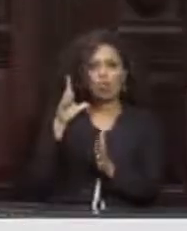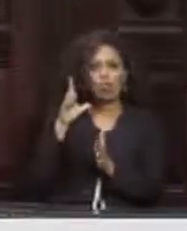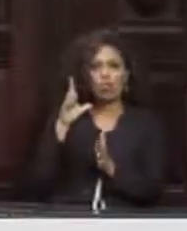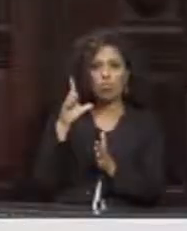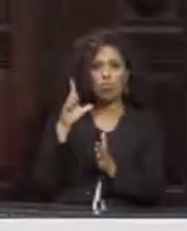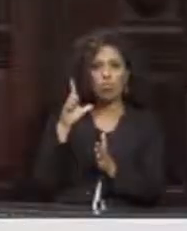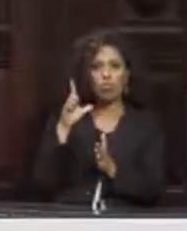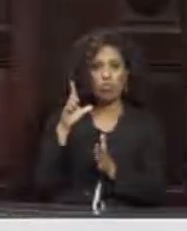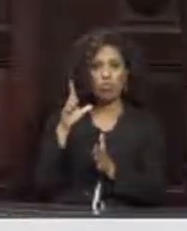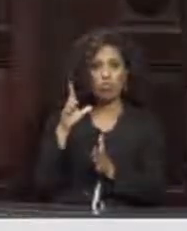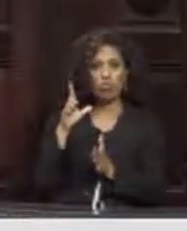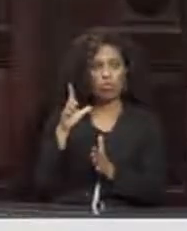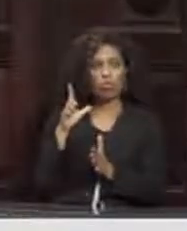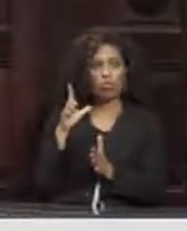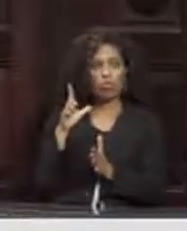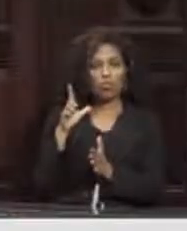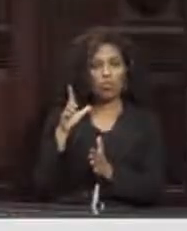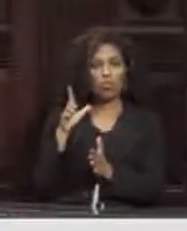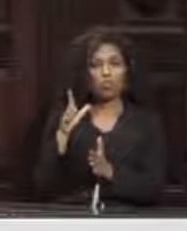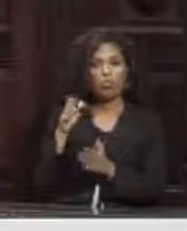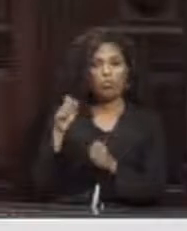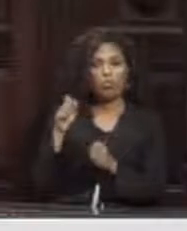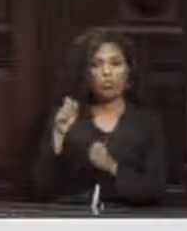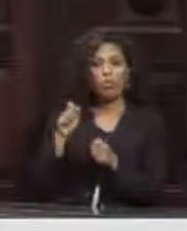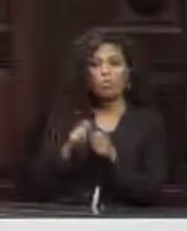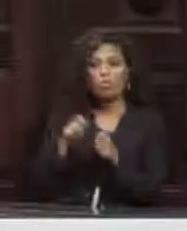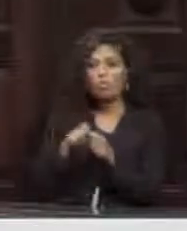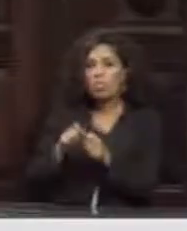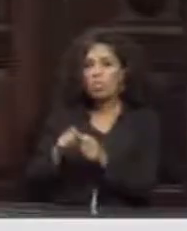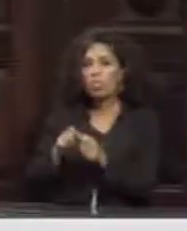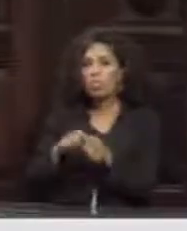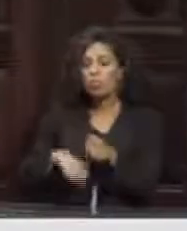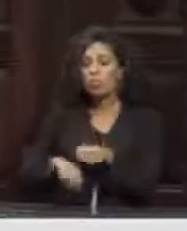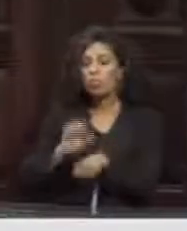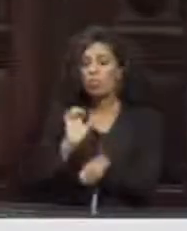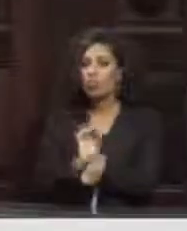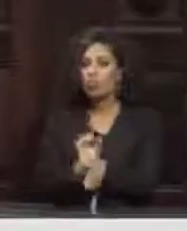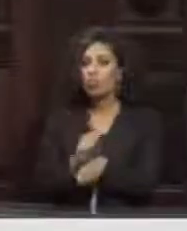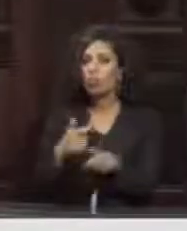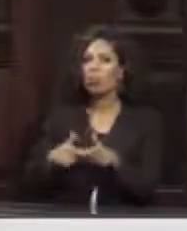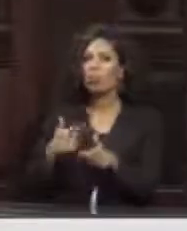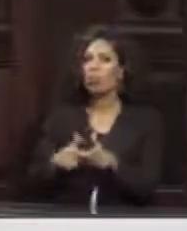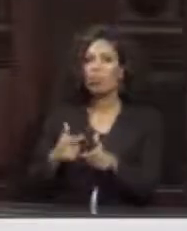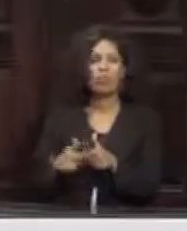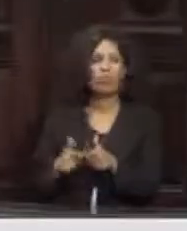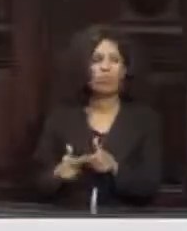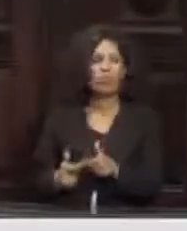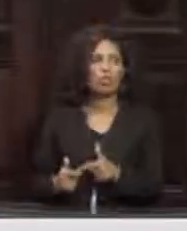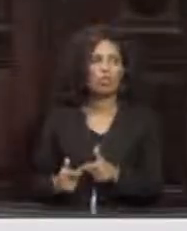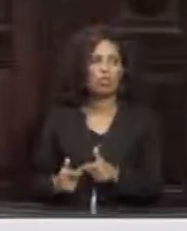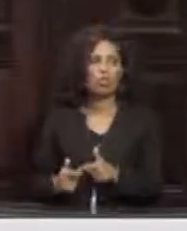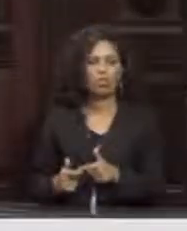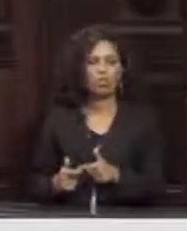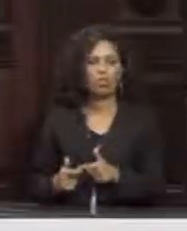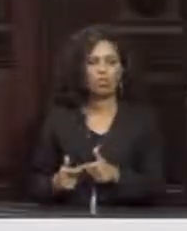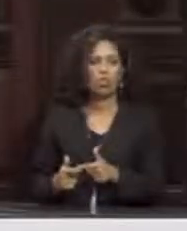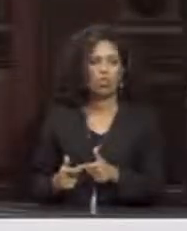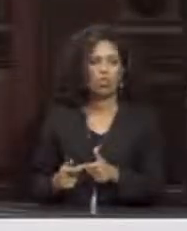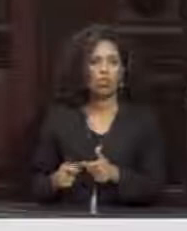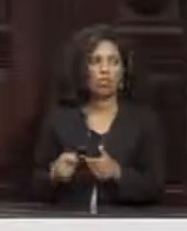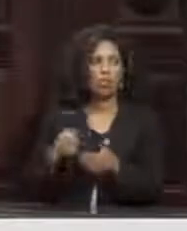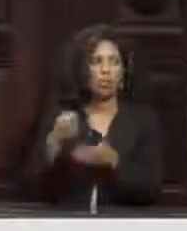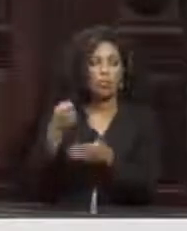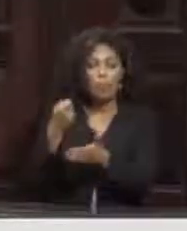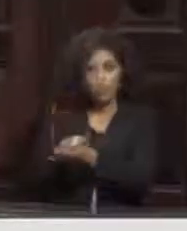futuro do Estado, mas para se utilizar para garantir, com